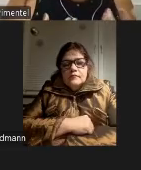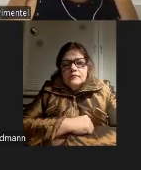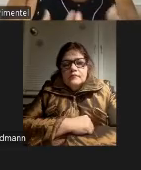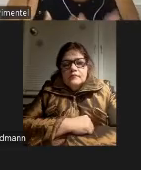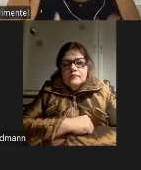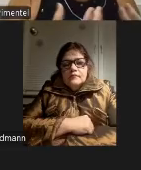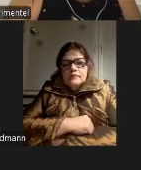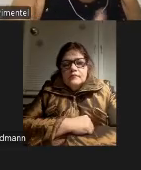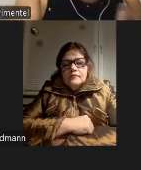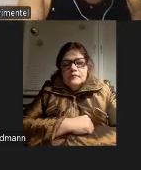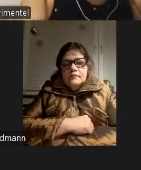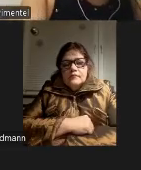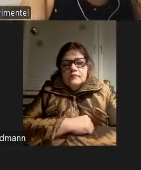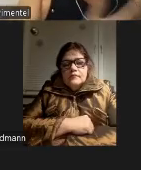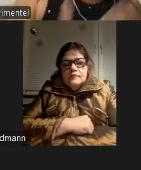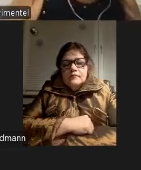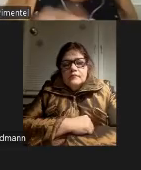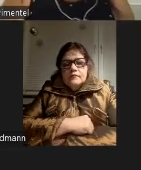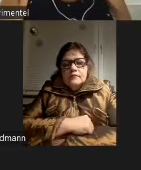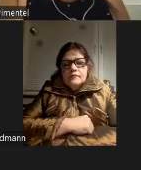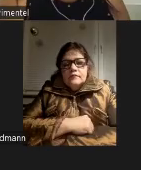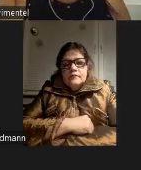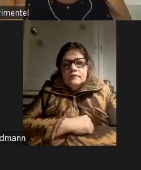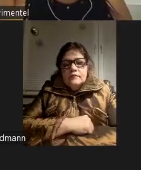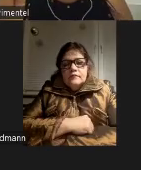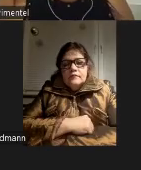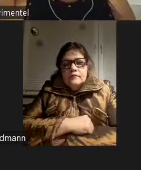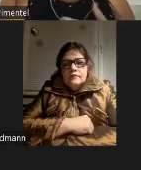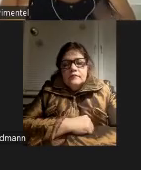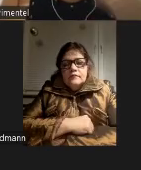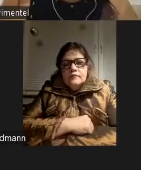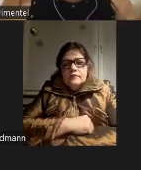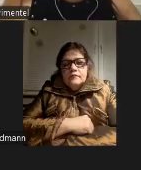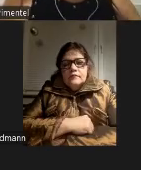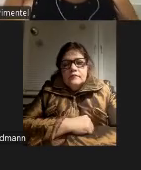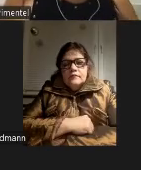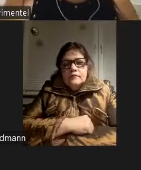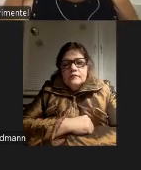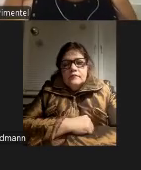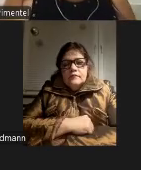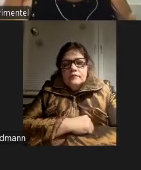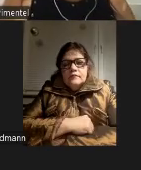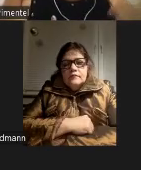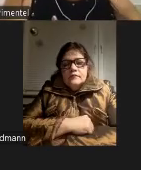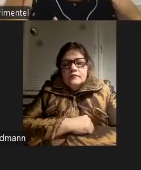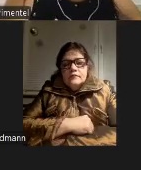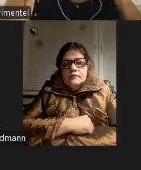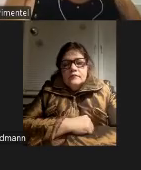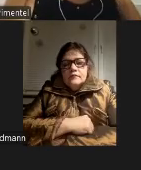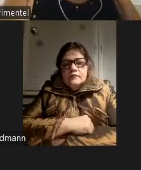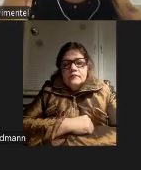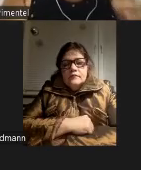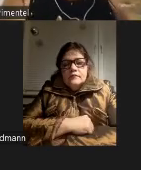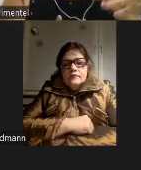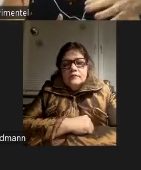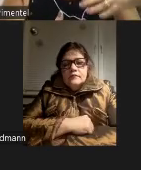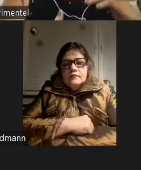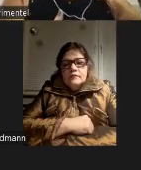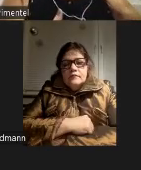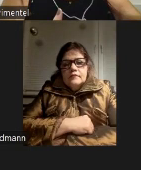com alterações comportamentais diante da privação de sono. E isso interfere no